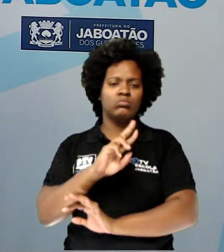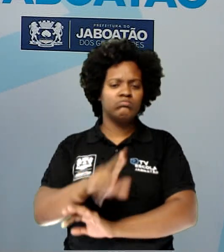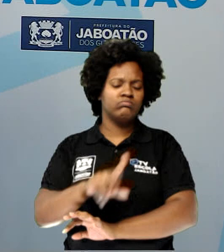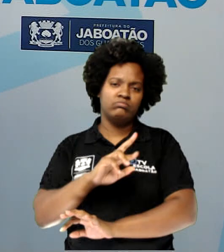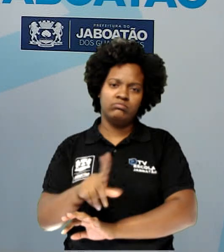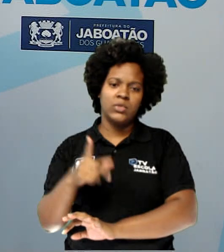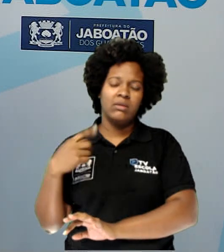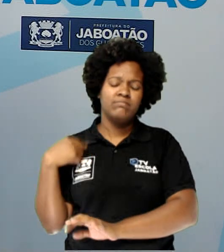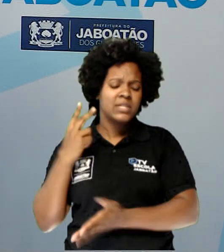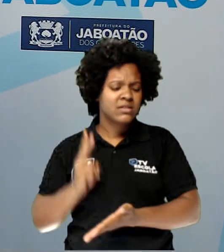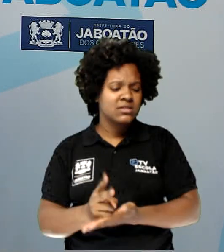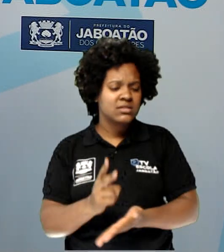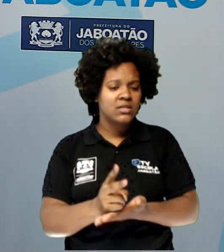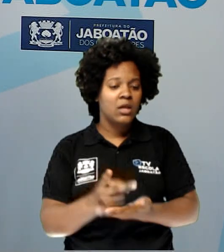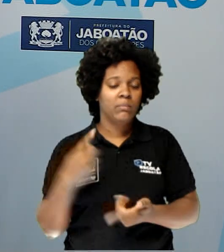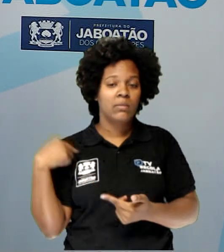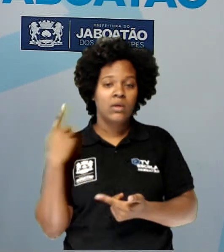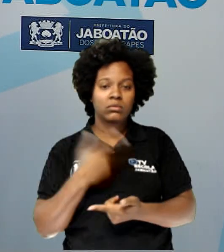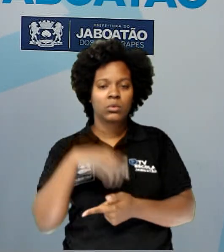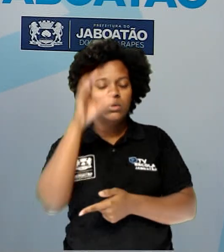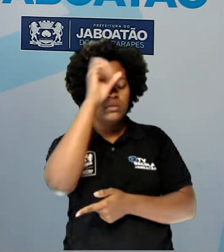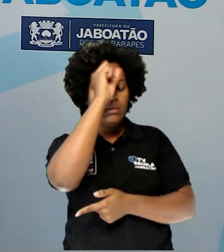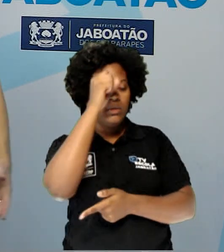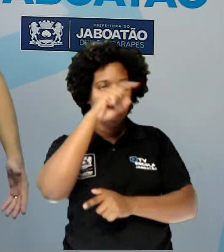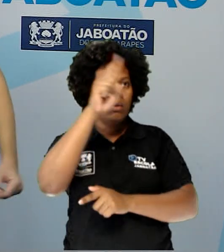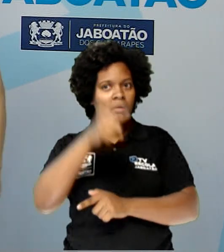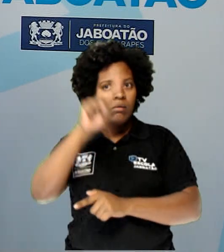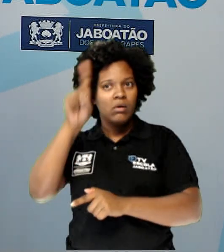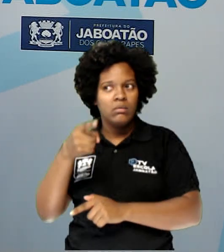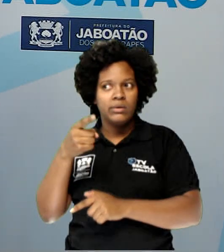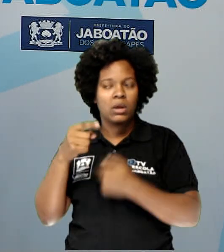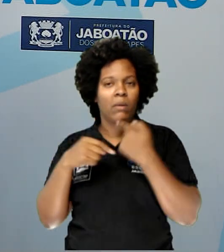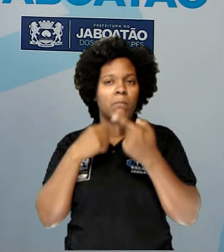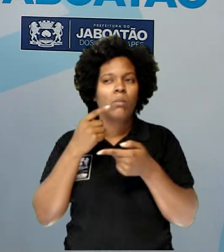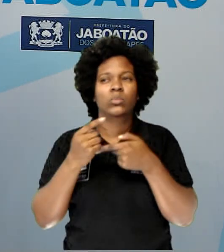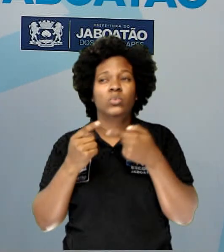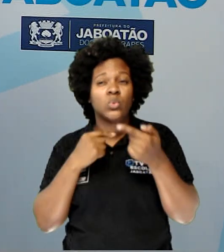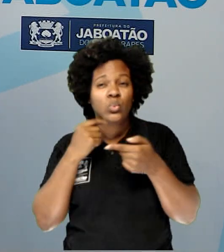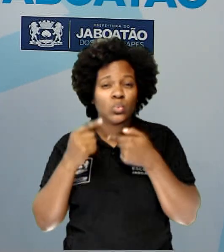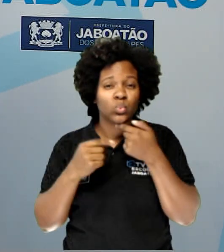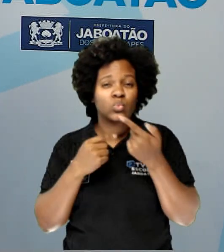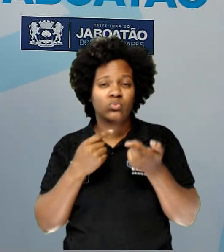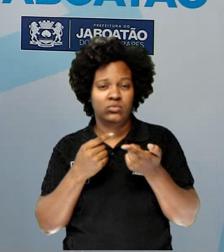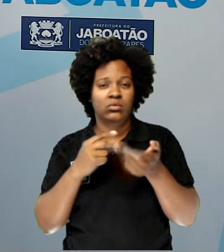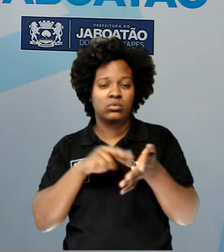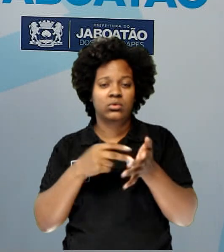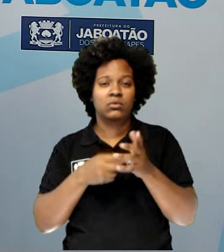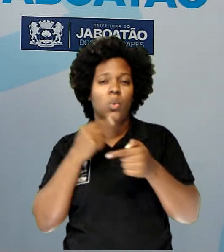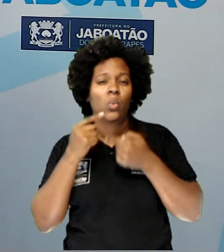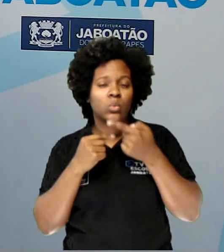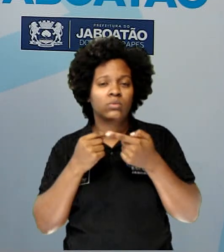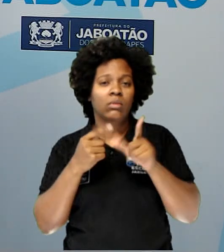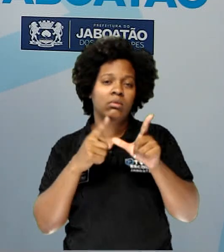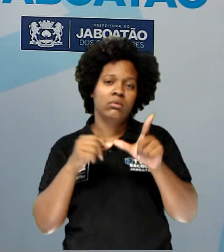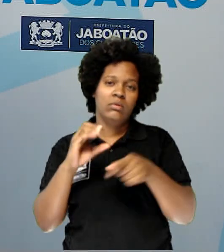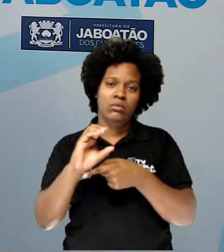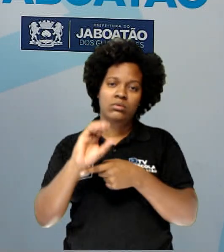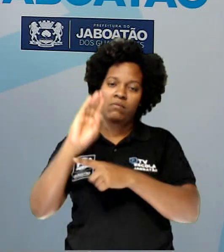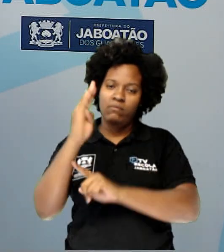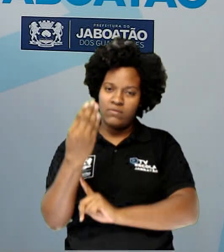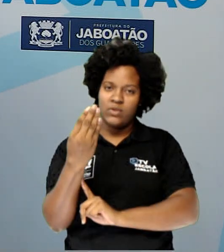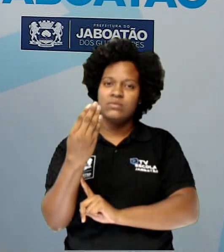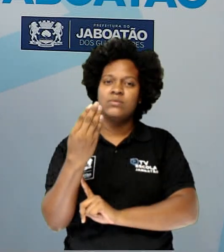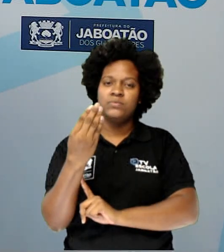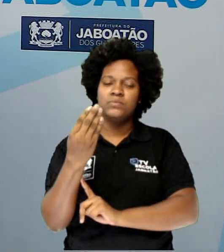os professores ensinam pra gente que as interrogações indicam dúvidas, ok? Por isso o item C ele é falso. Aí,